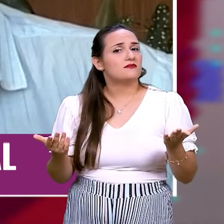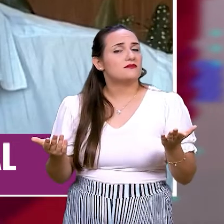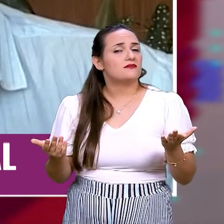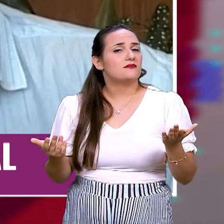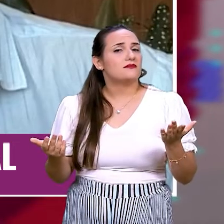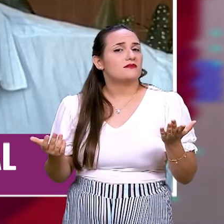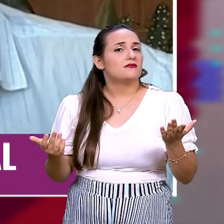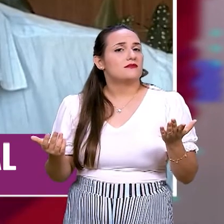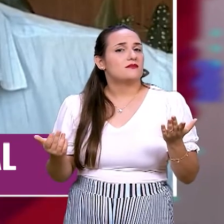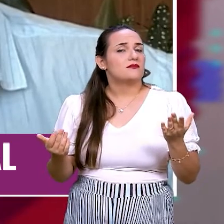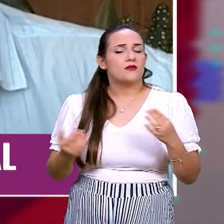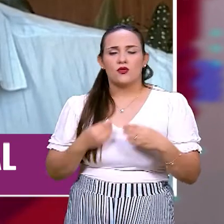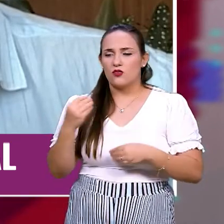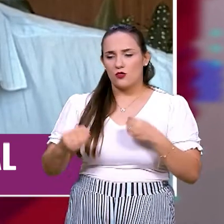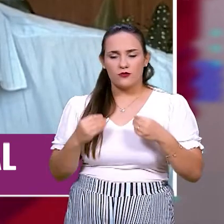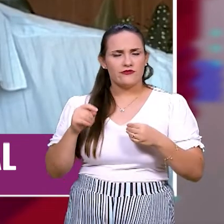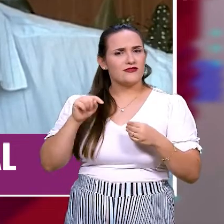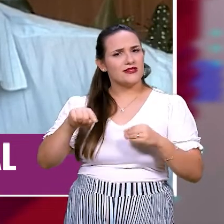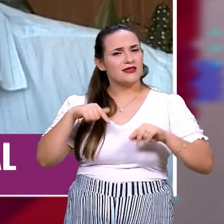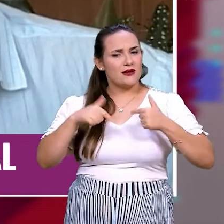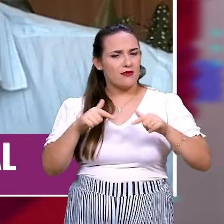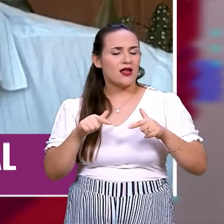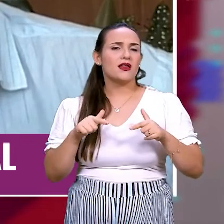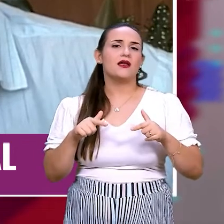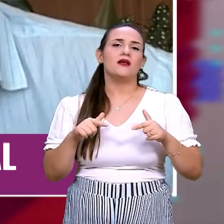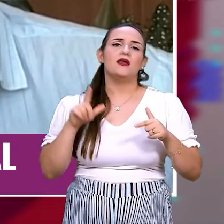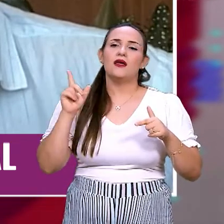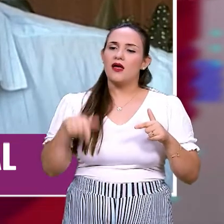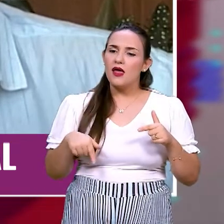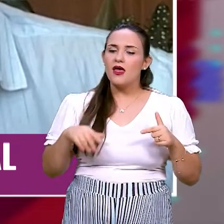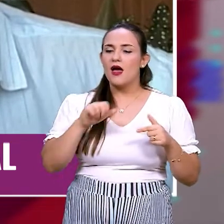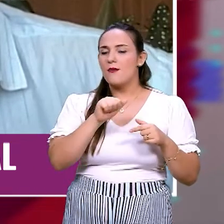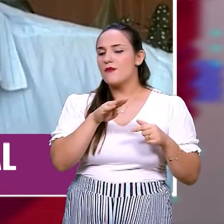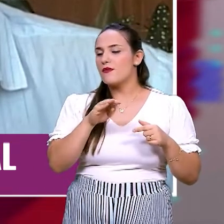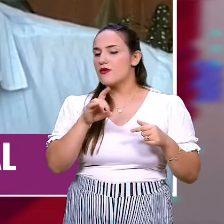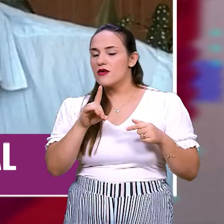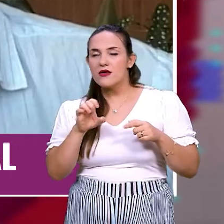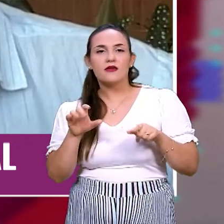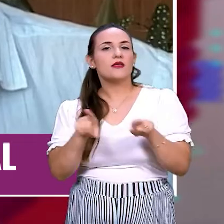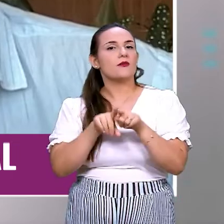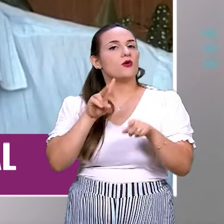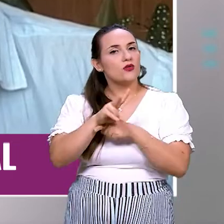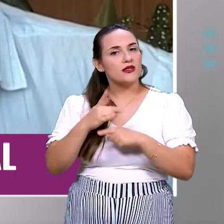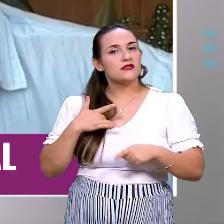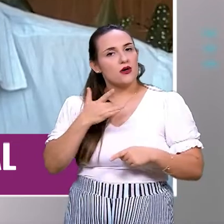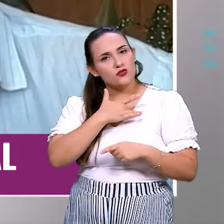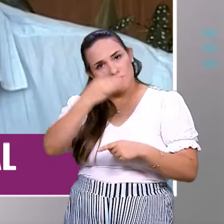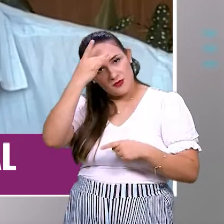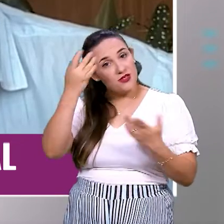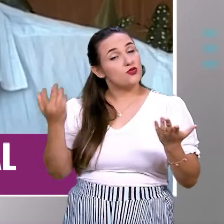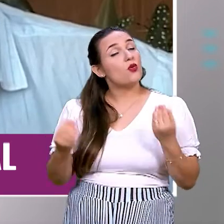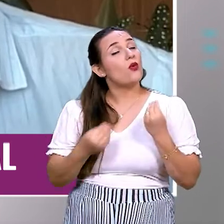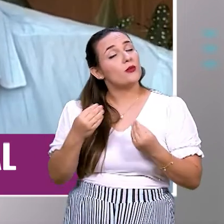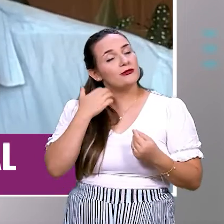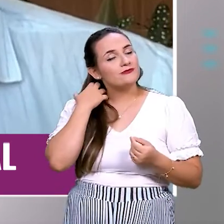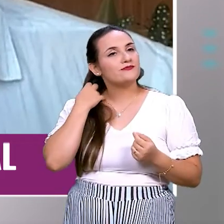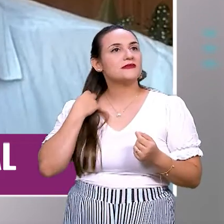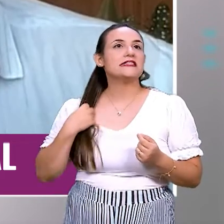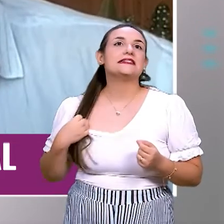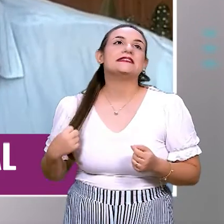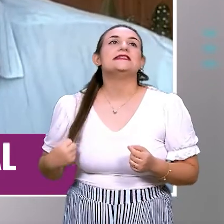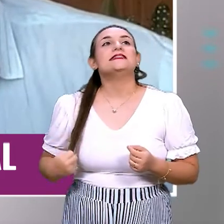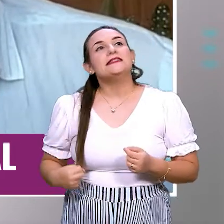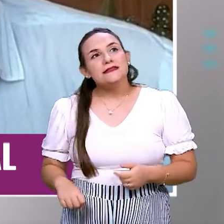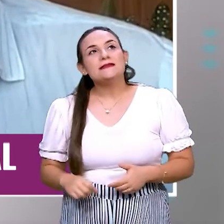essa sensibilidade tão grande de trabalhar a relevância da alfabetização em saúde mental?